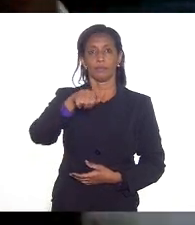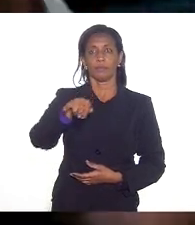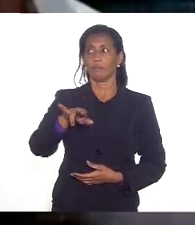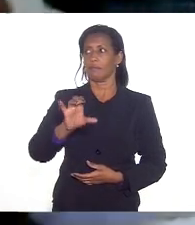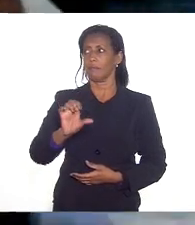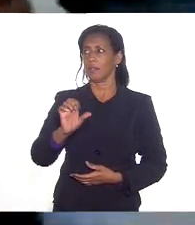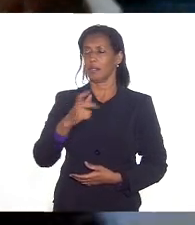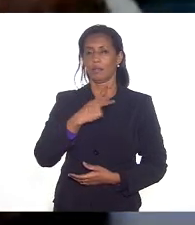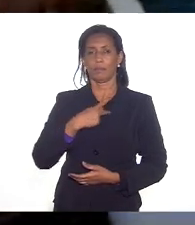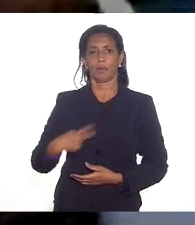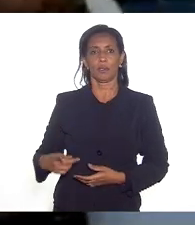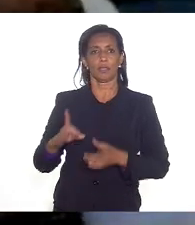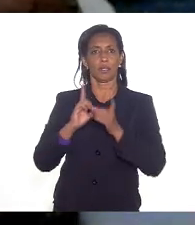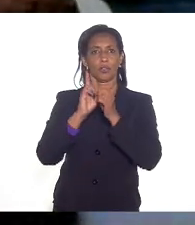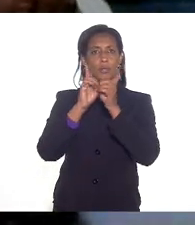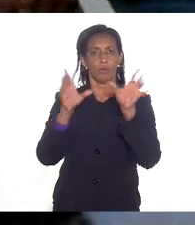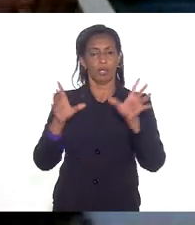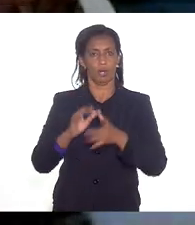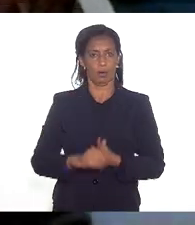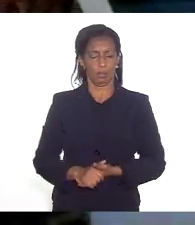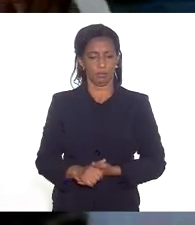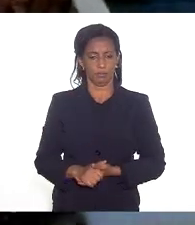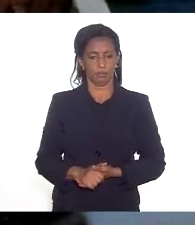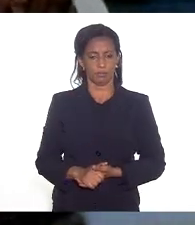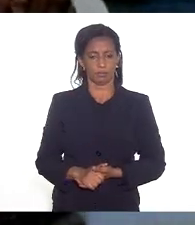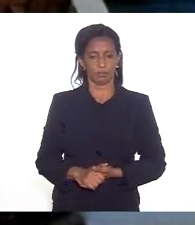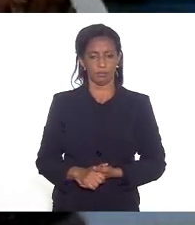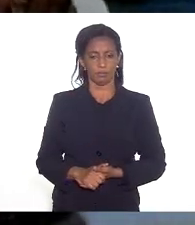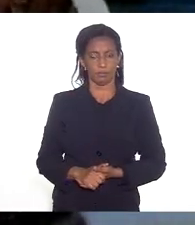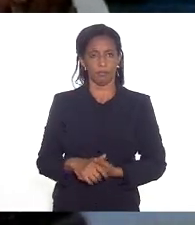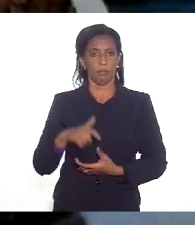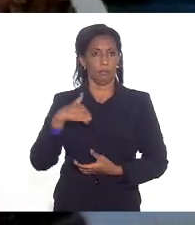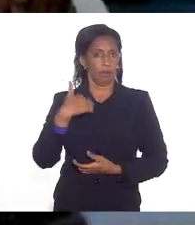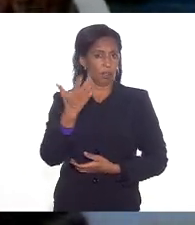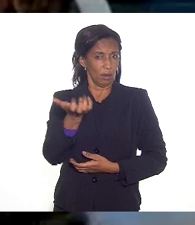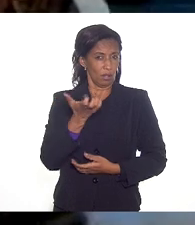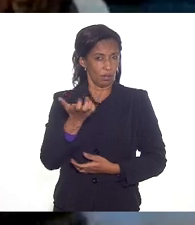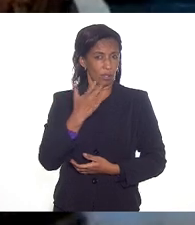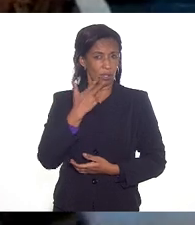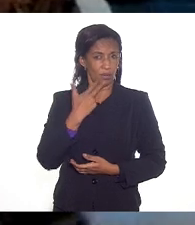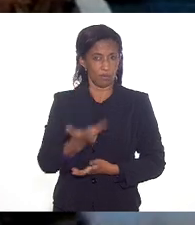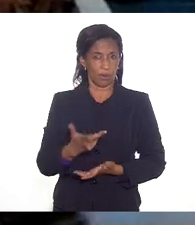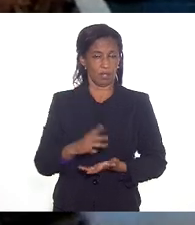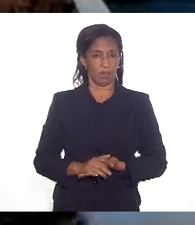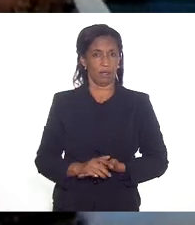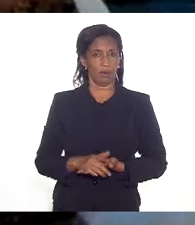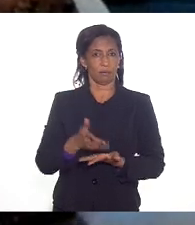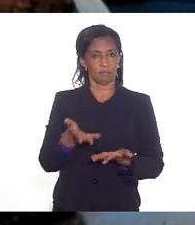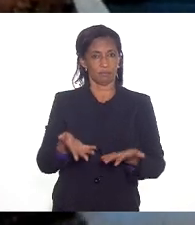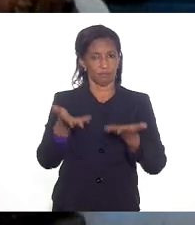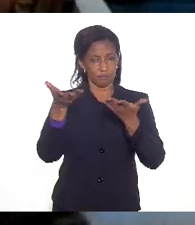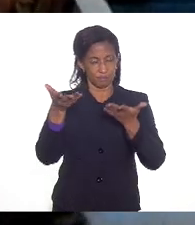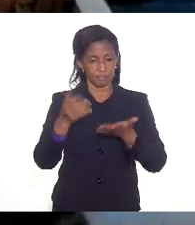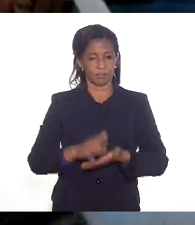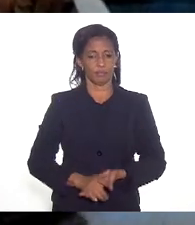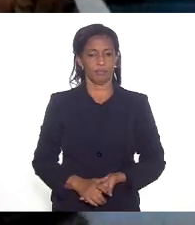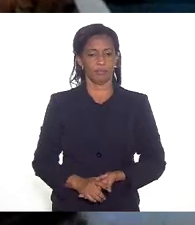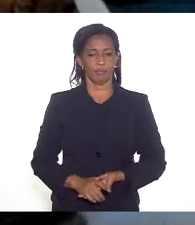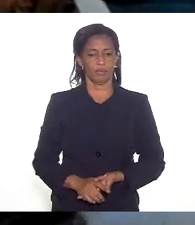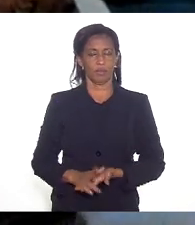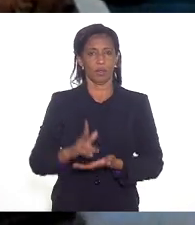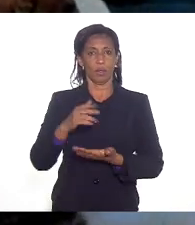democrático André Ceciliano e eu queria dizer que vossa excelência